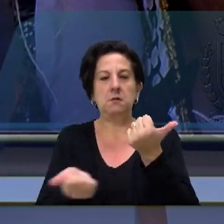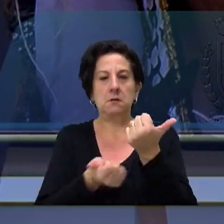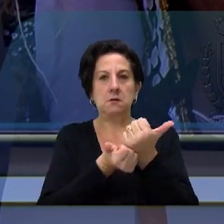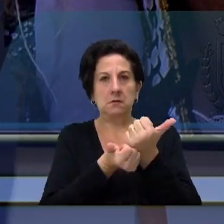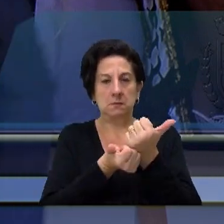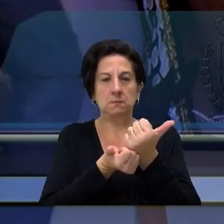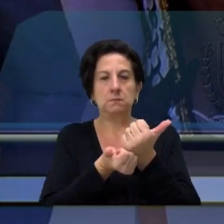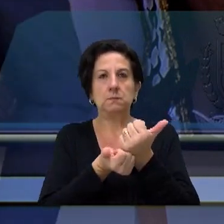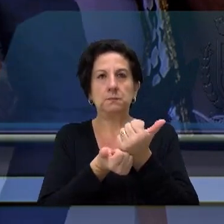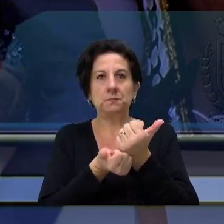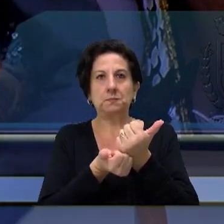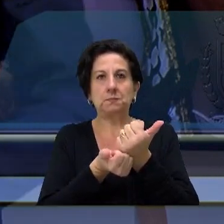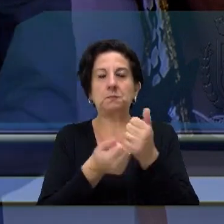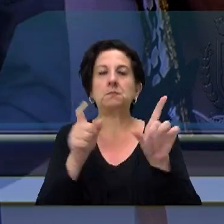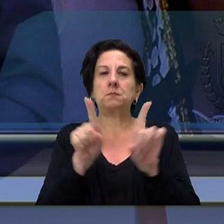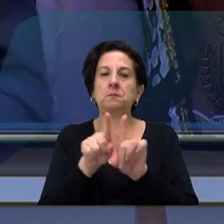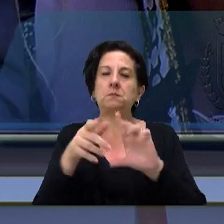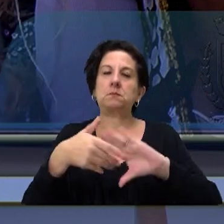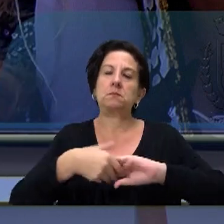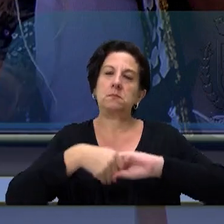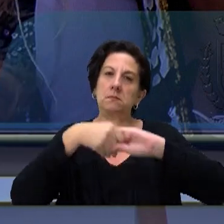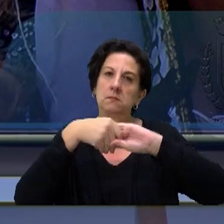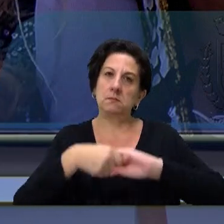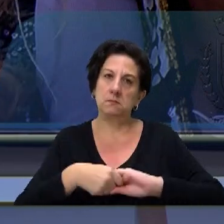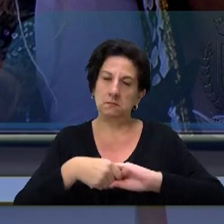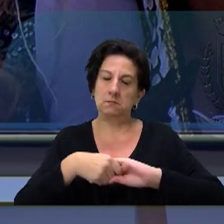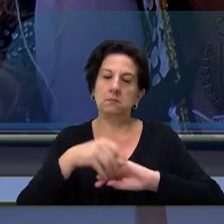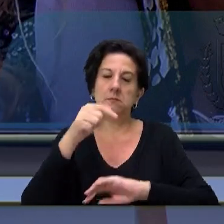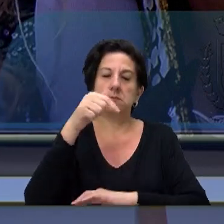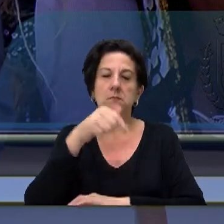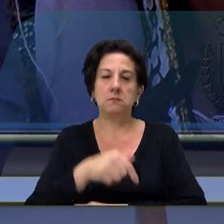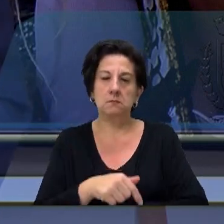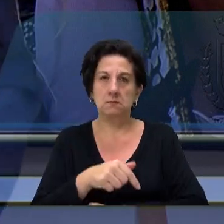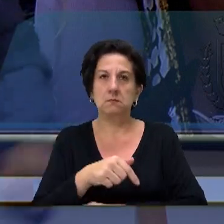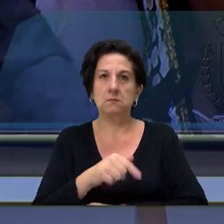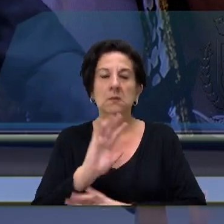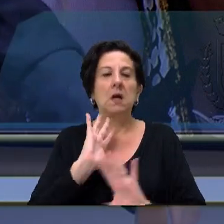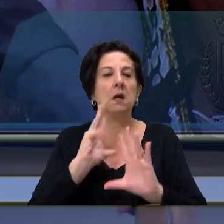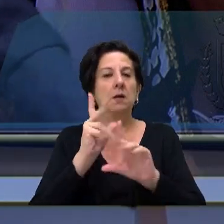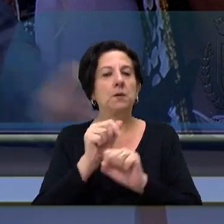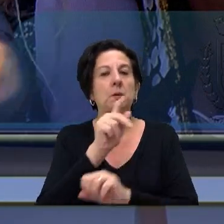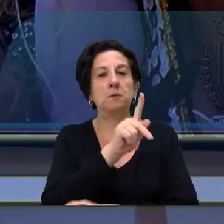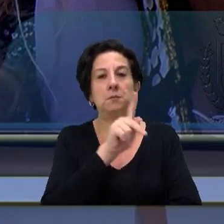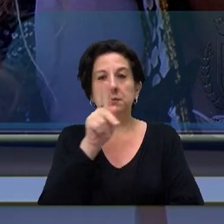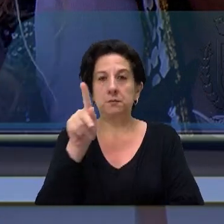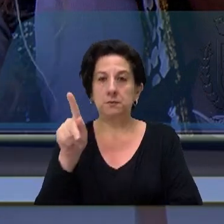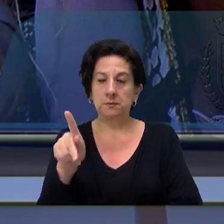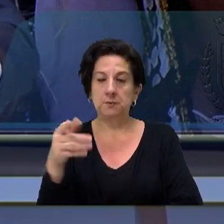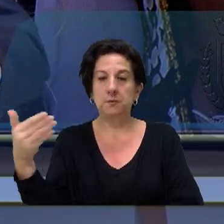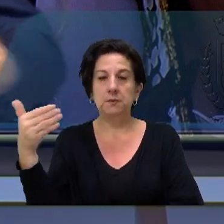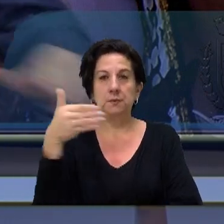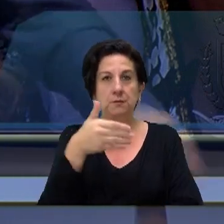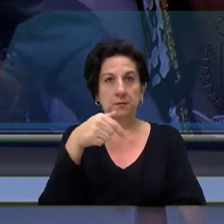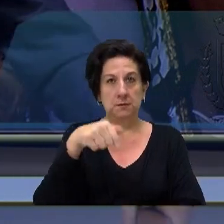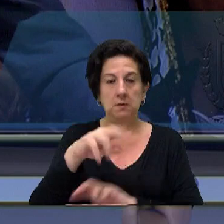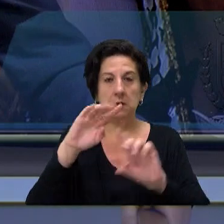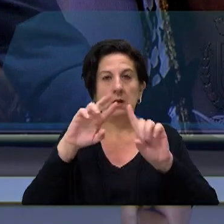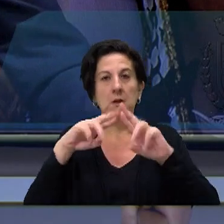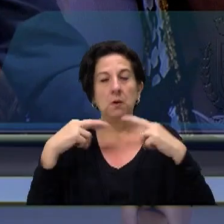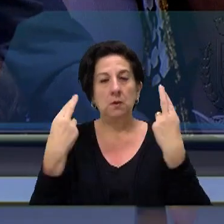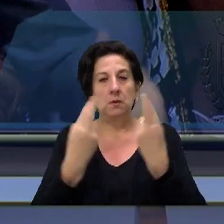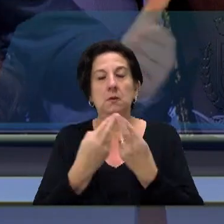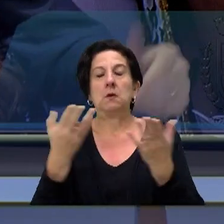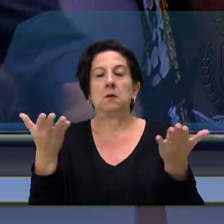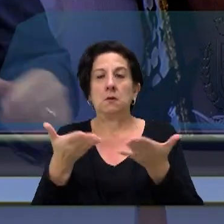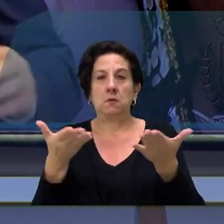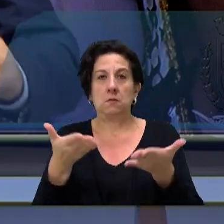assessores, saudar aqui a todos os professores presentes na sessão da noite de